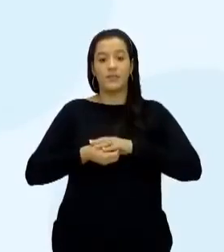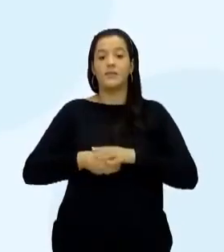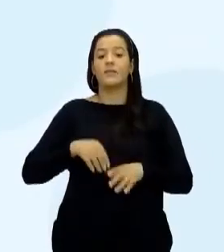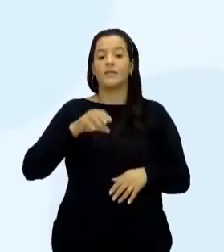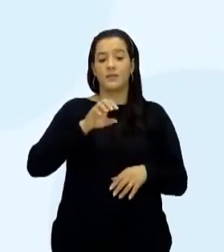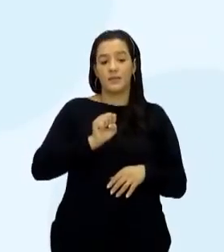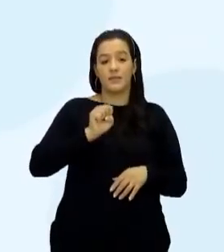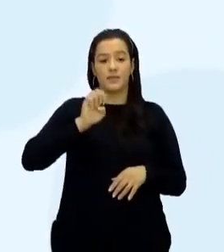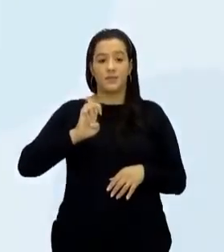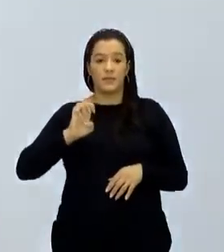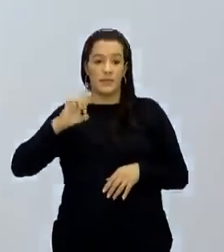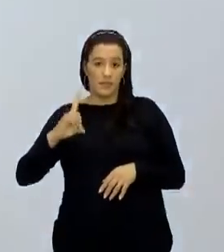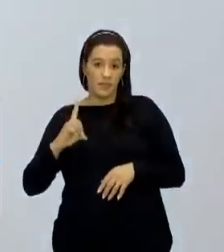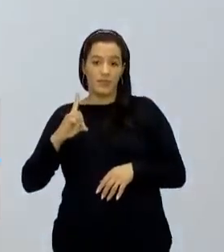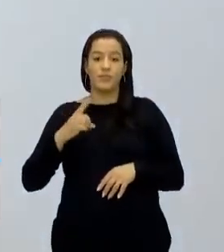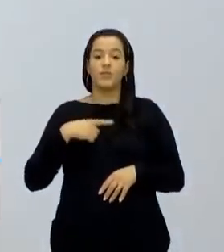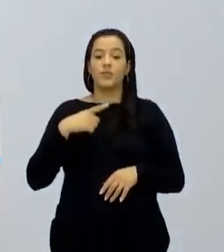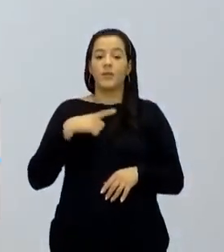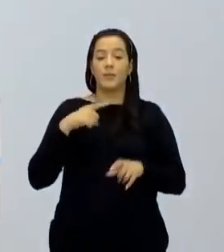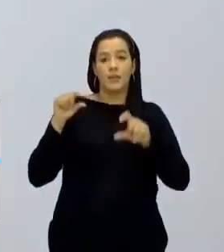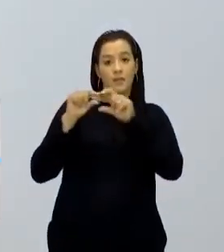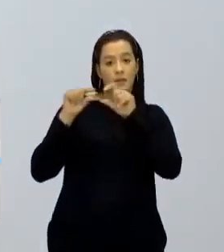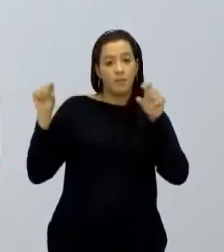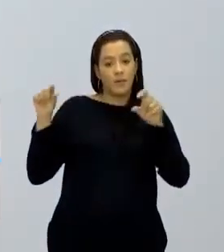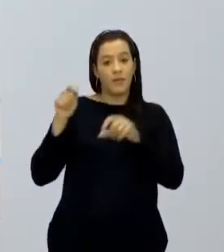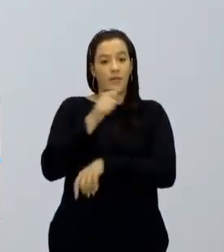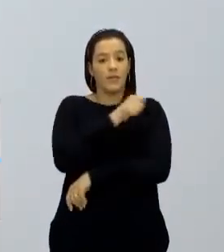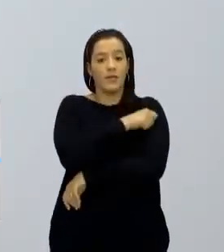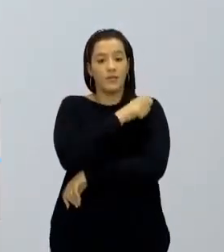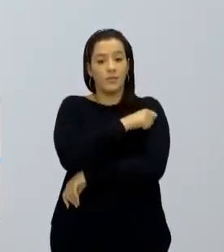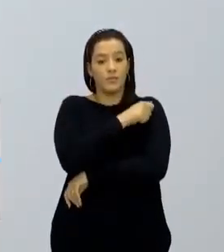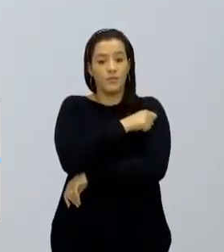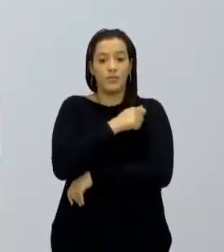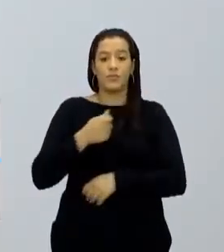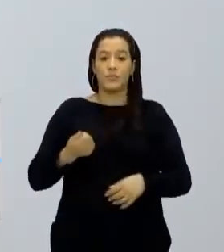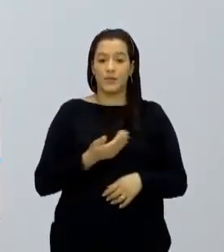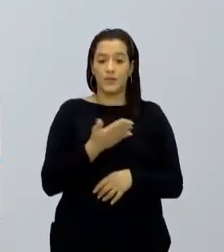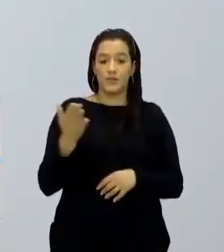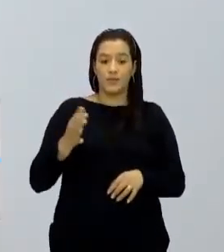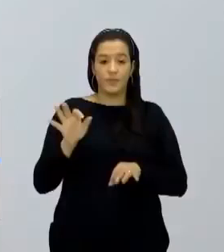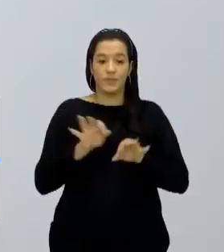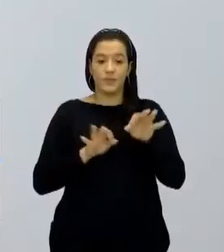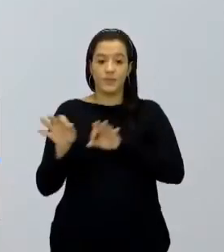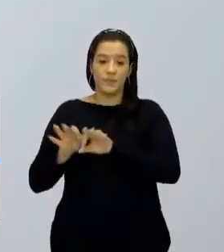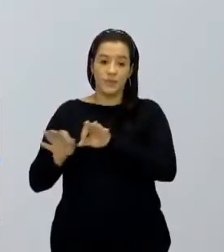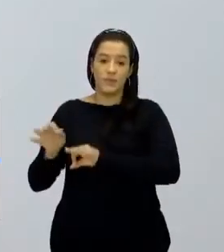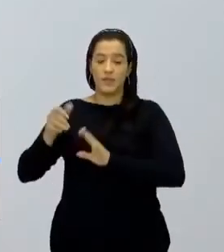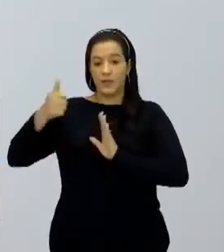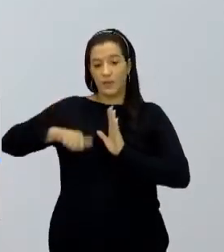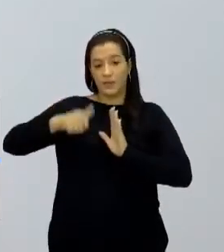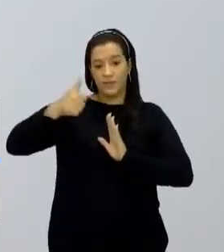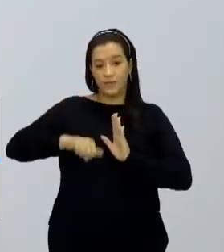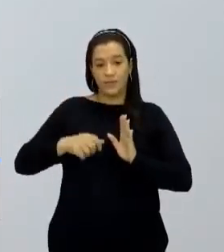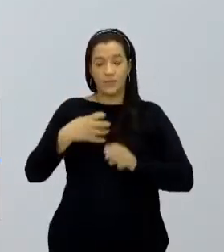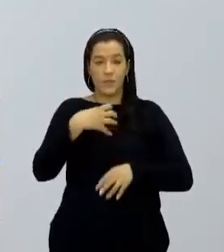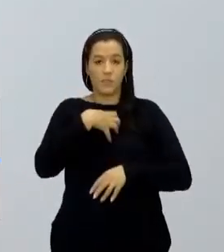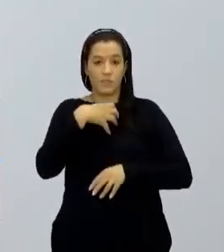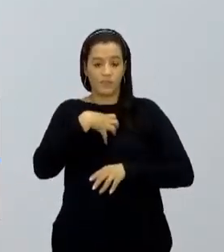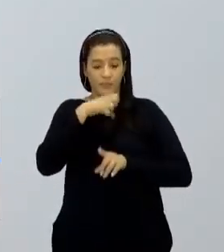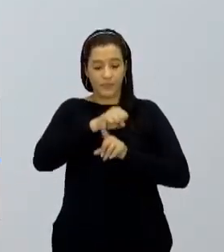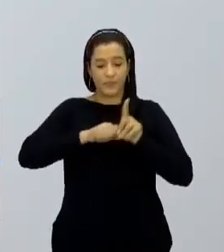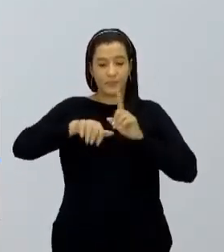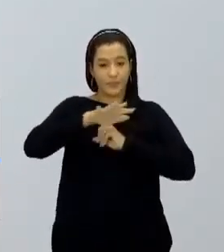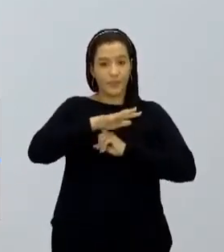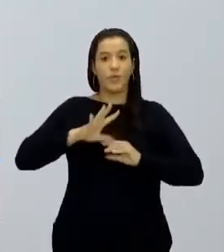barra de tarefa lá, aluno, né, na barrinha lá, para você fazer a sua avaliação socioemocional,